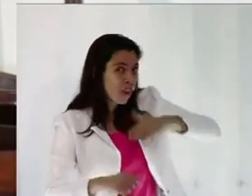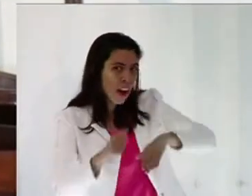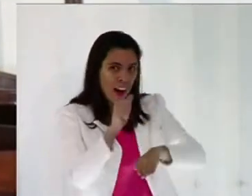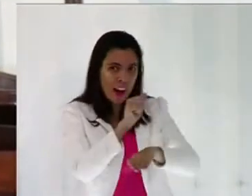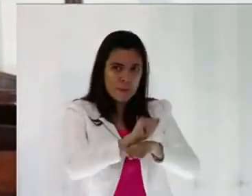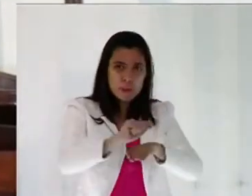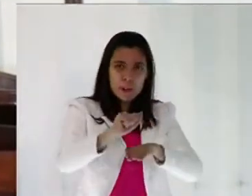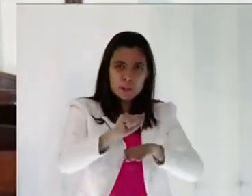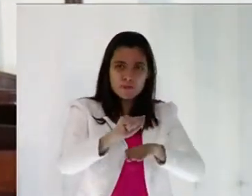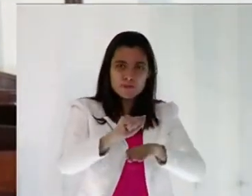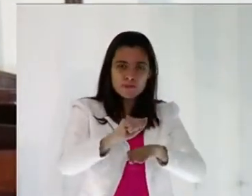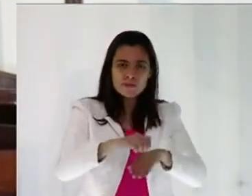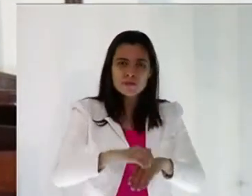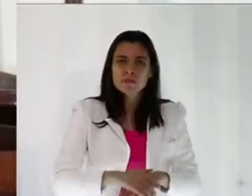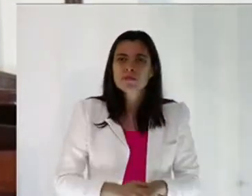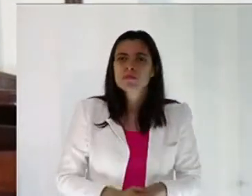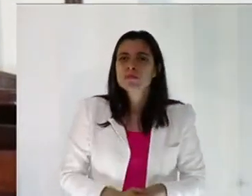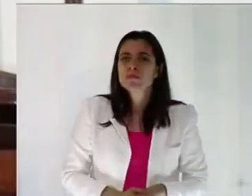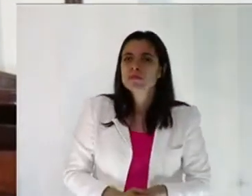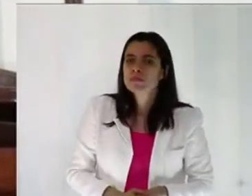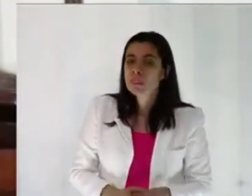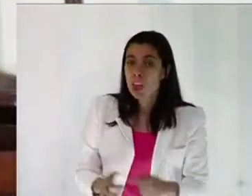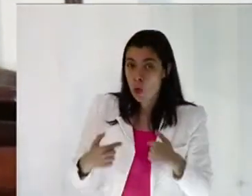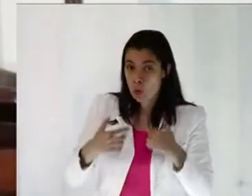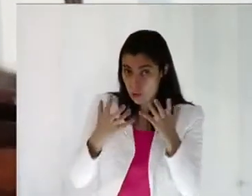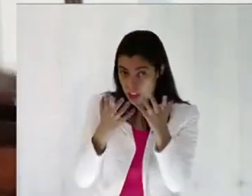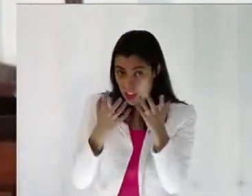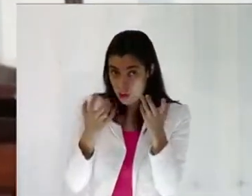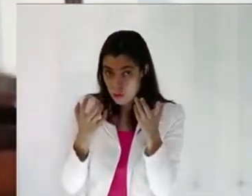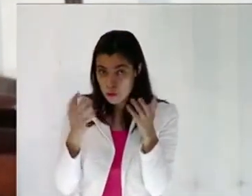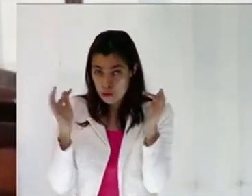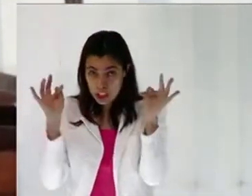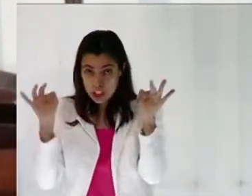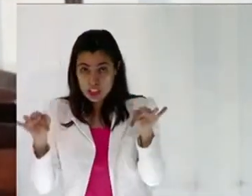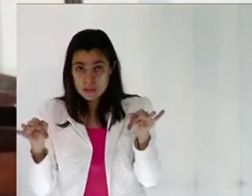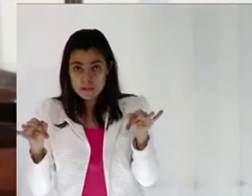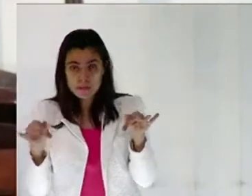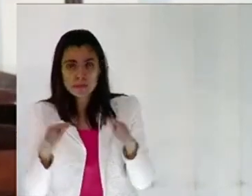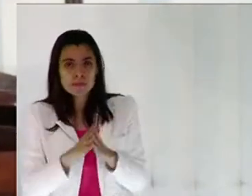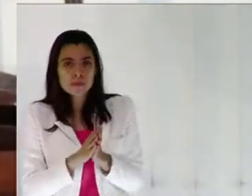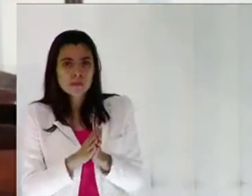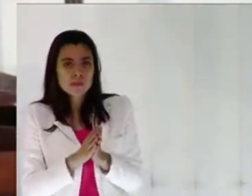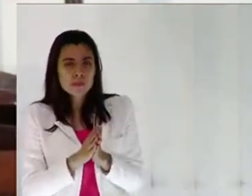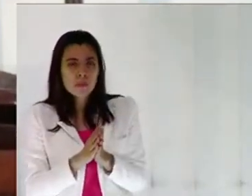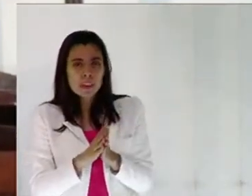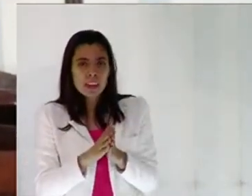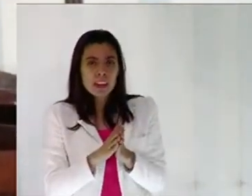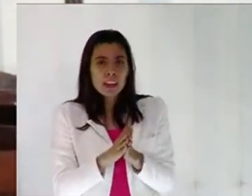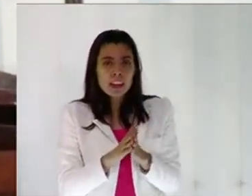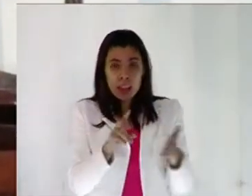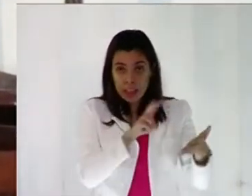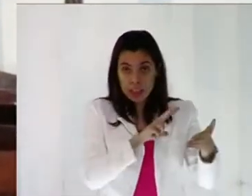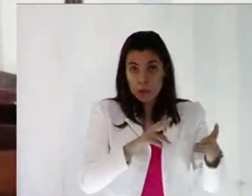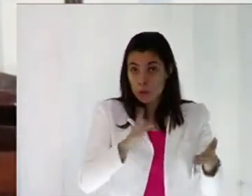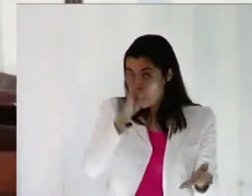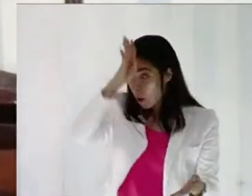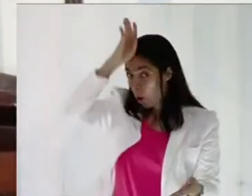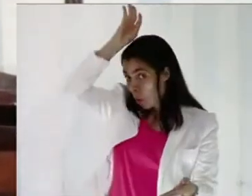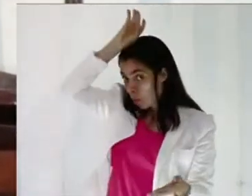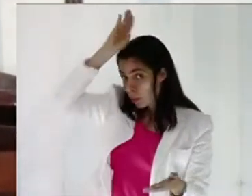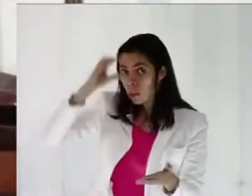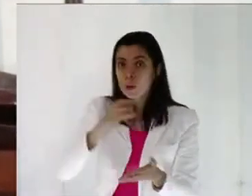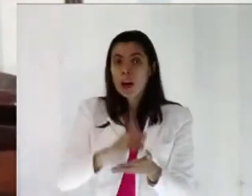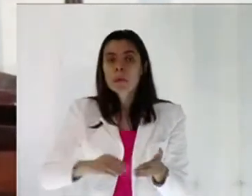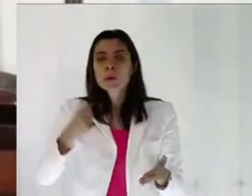de uma passagem tão rica, e eu quero terminar lendo-a com você nessa noite. Romanos capítulo 8, olha que coisa